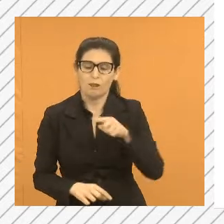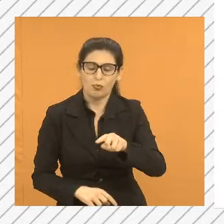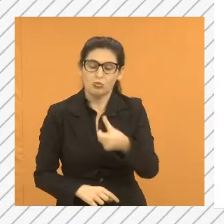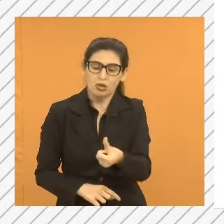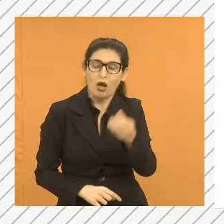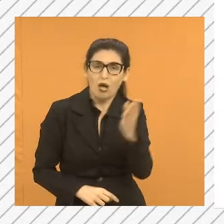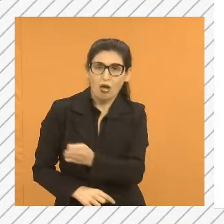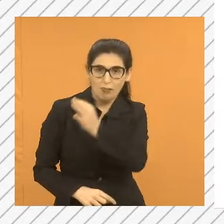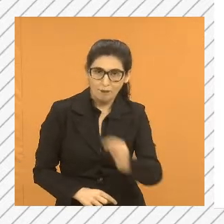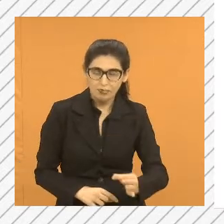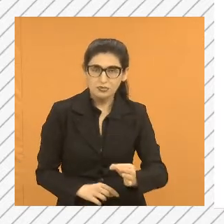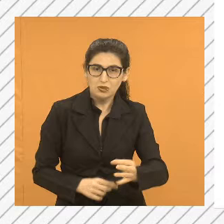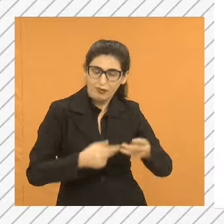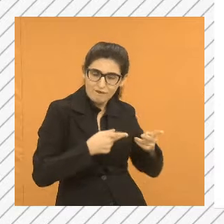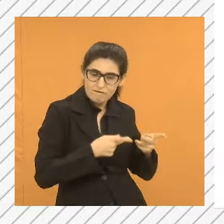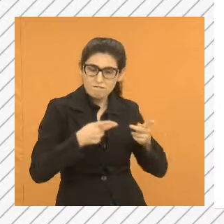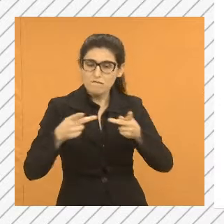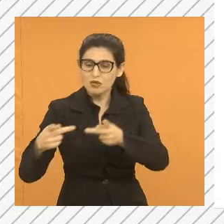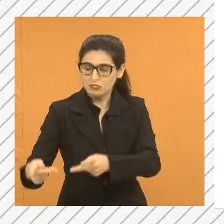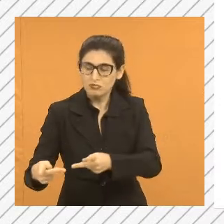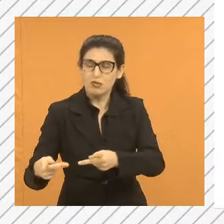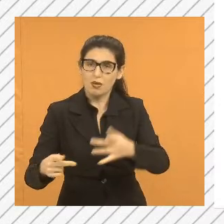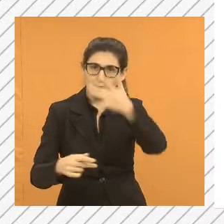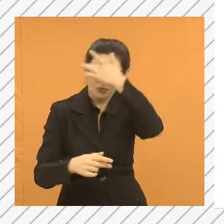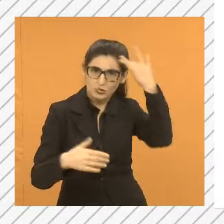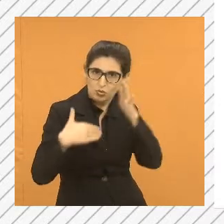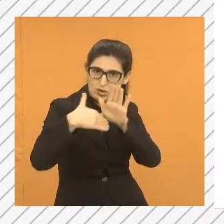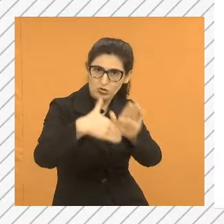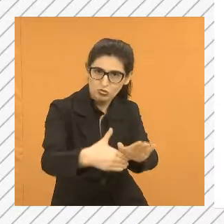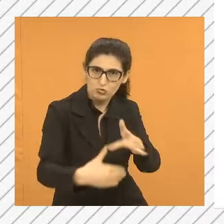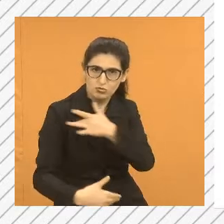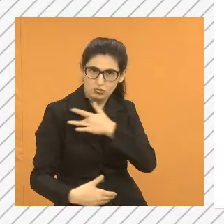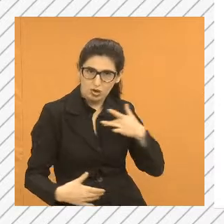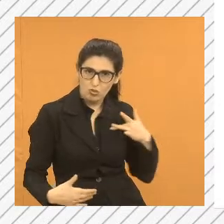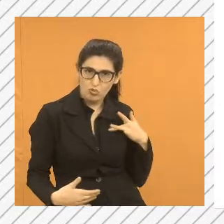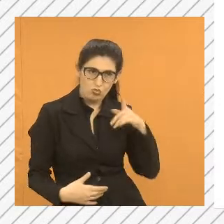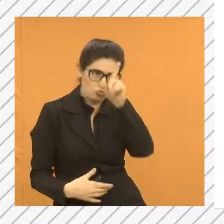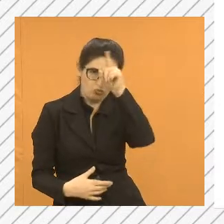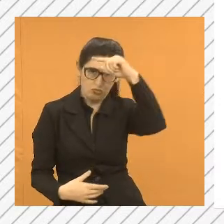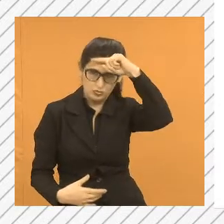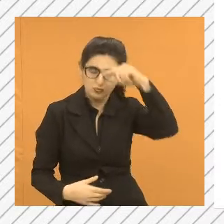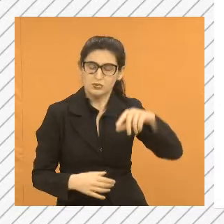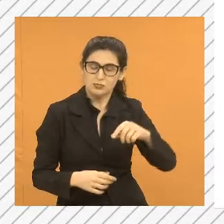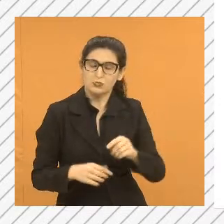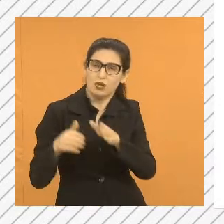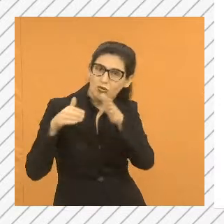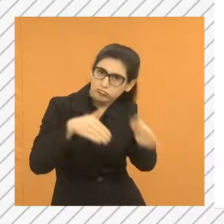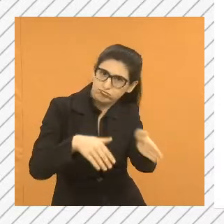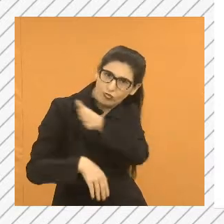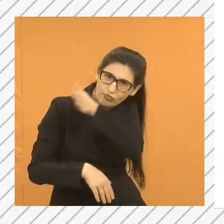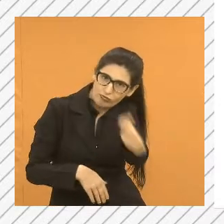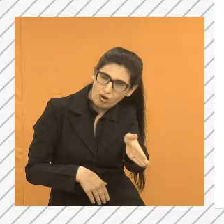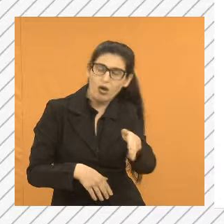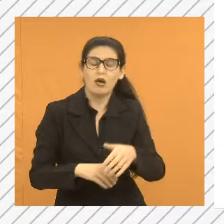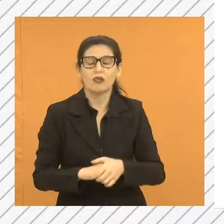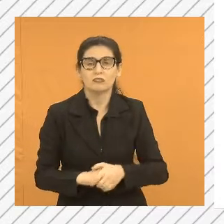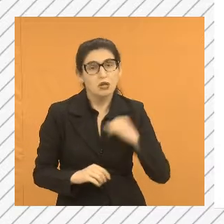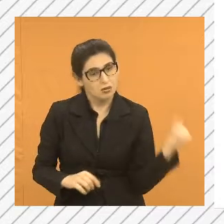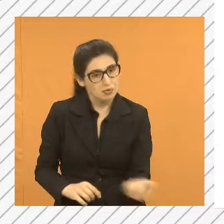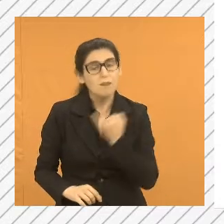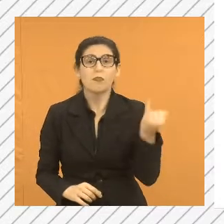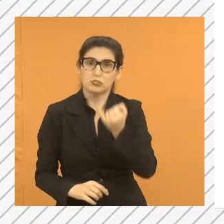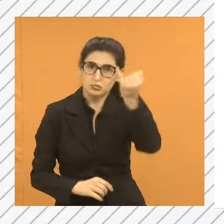2,6% de visitas do agente comunitário de saúde, que tem um papel muito importante na nossa rede. Pode